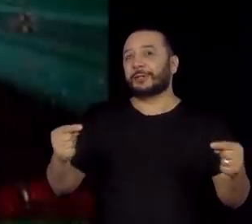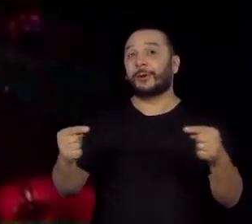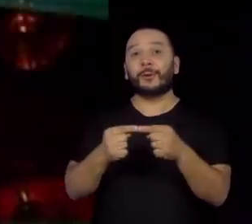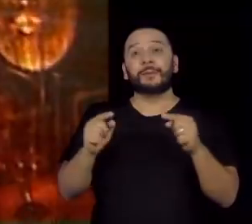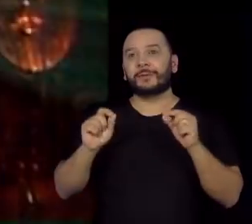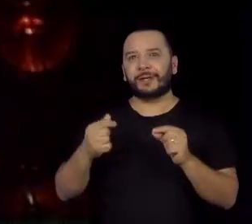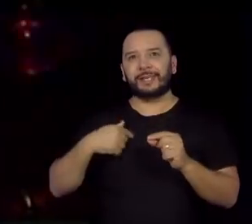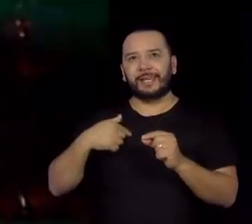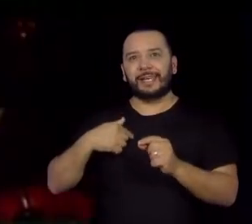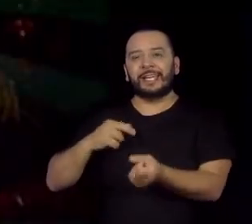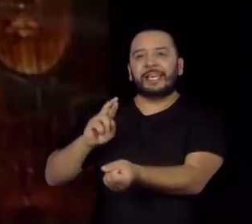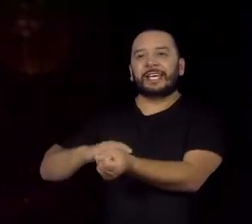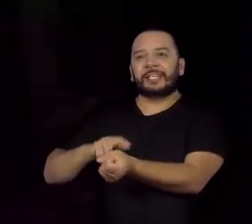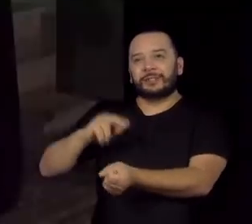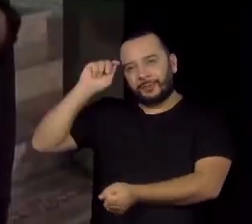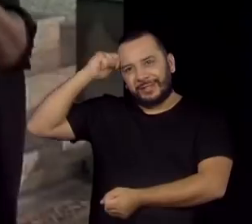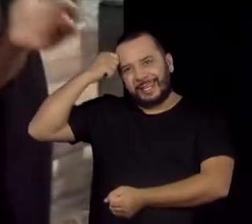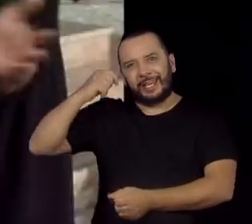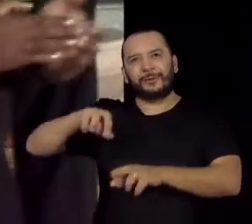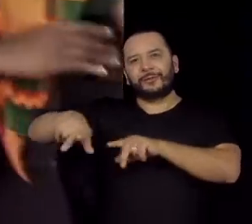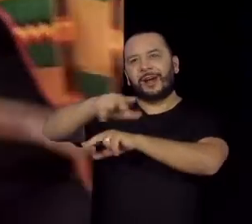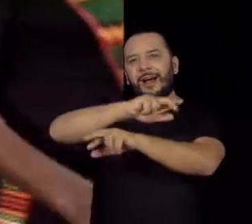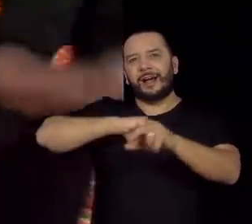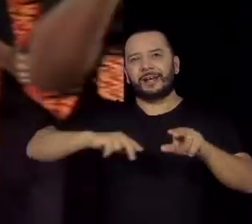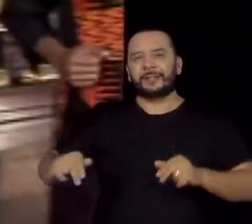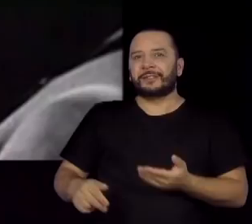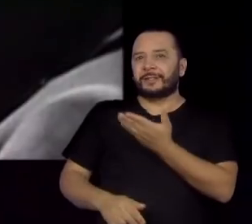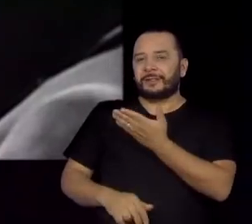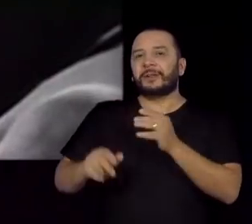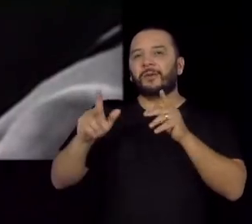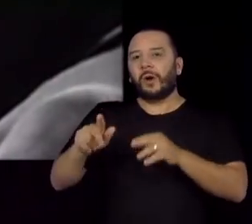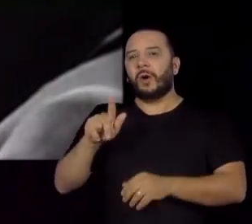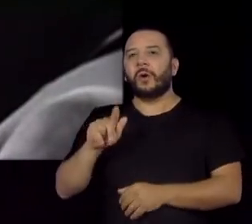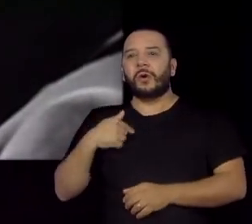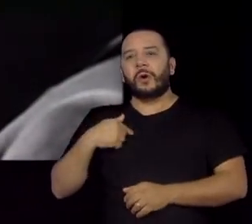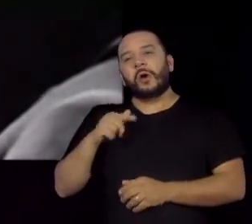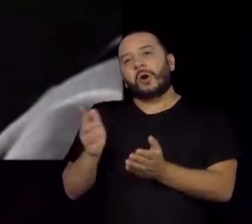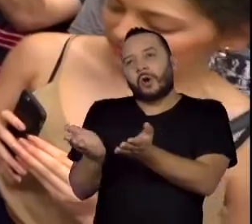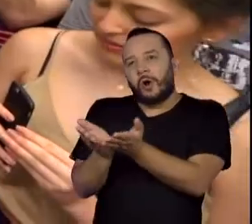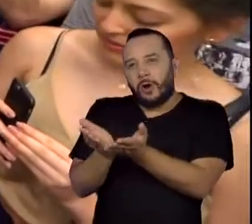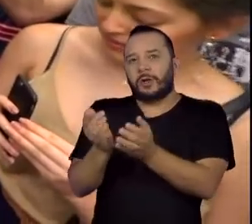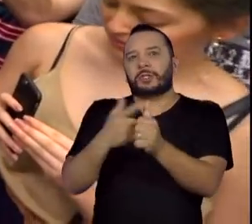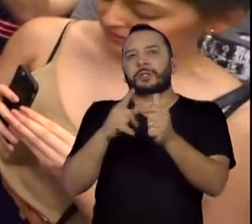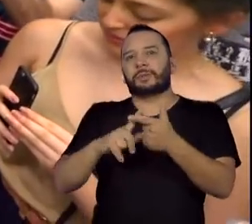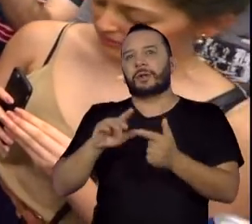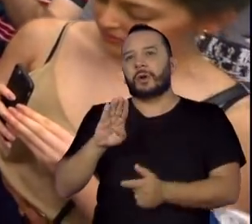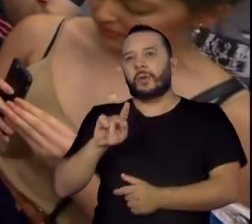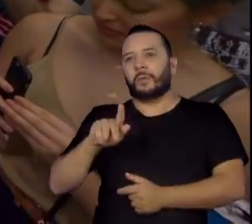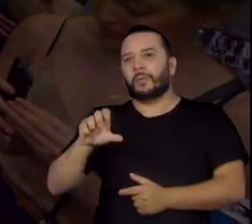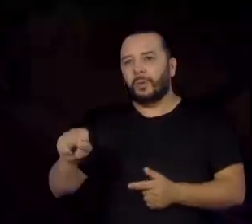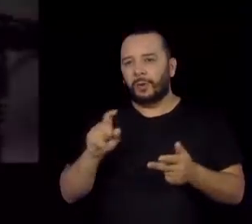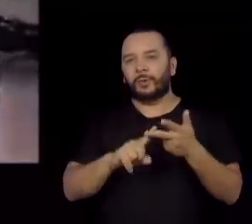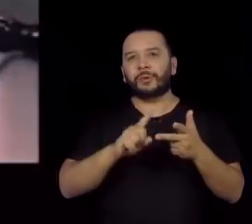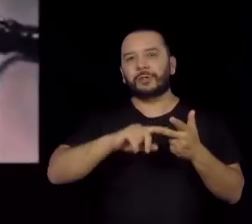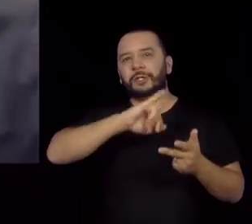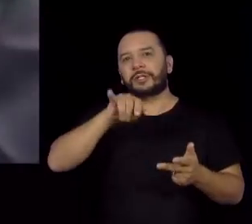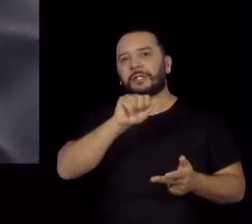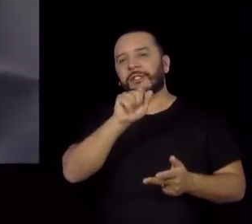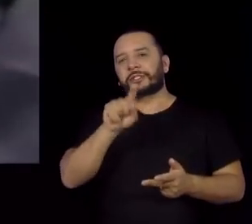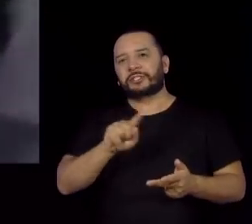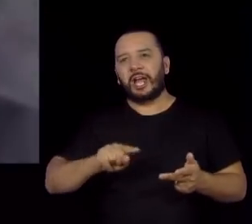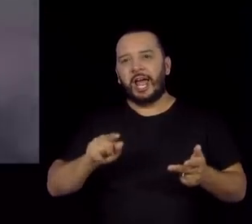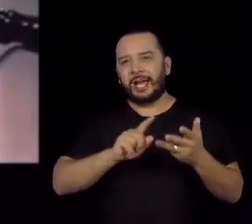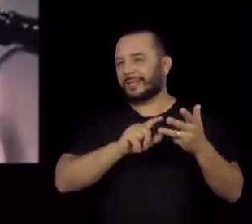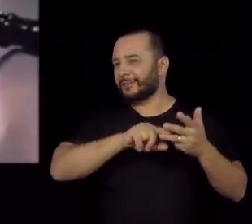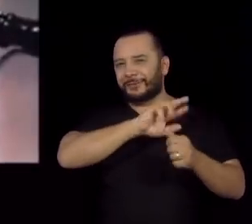vários ritmos negros populares, como o gospel, o blues, o jazz, o soul. Na linha de frente